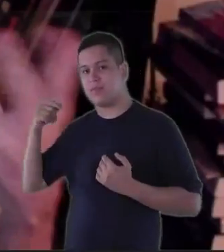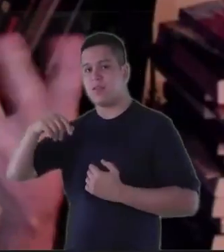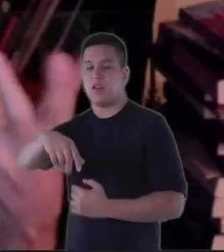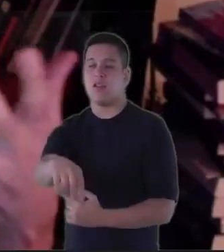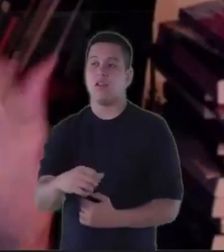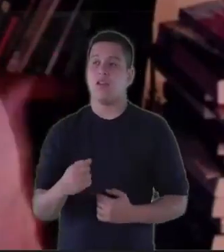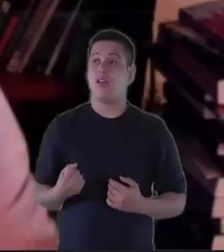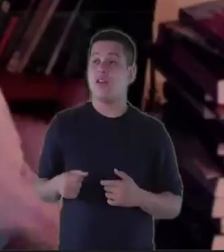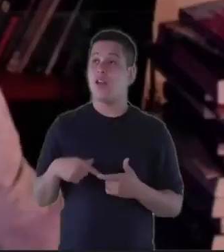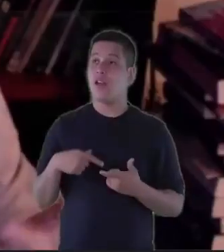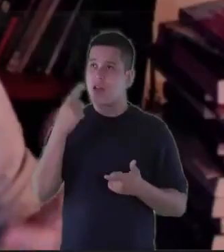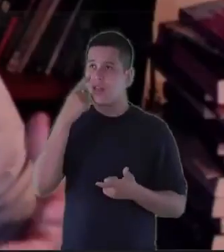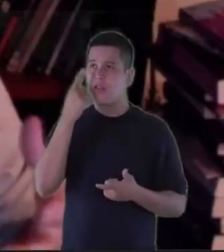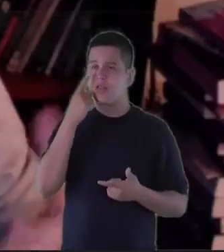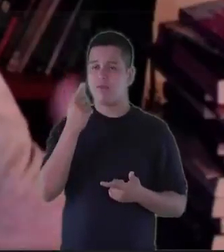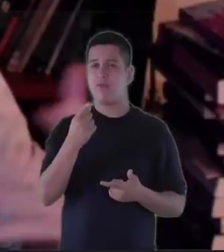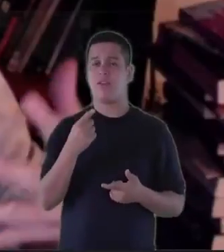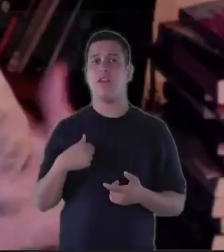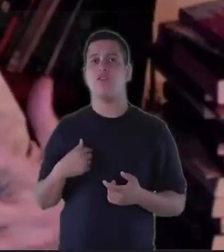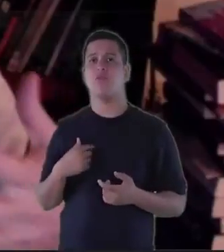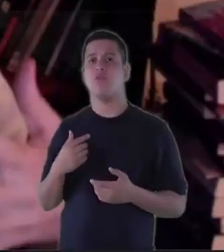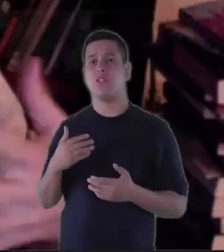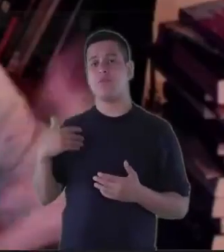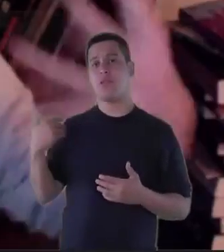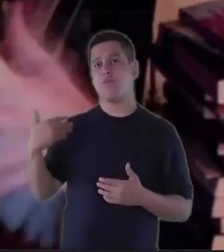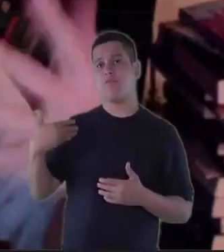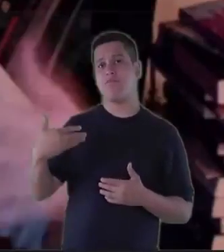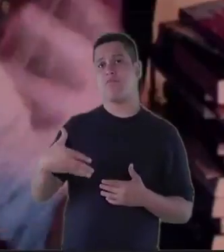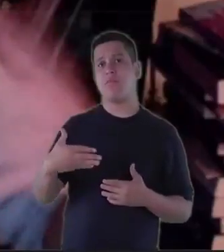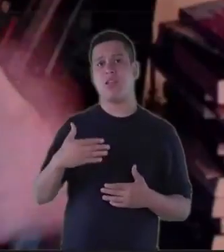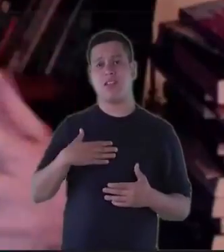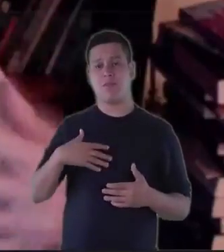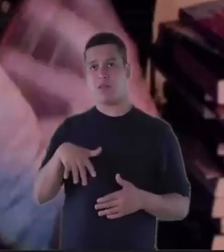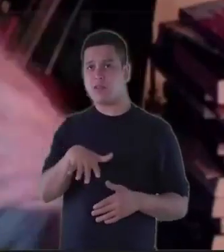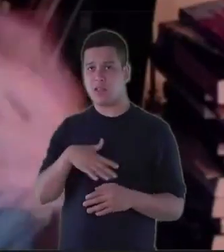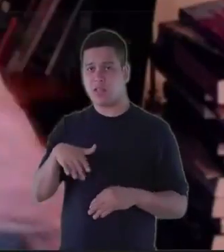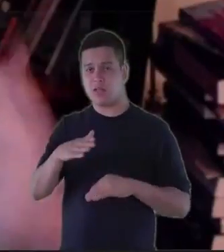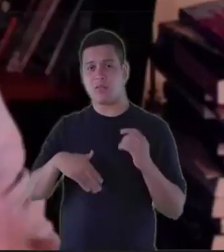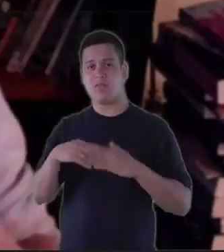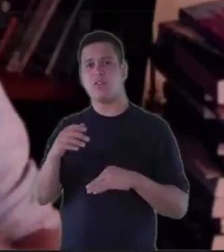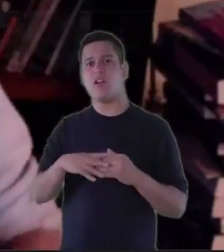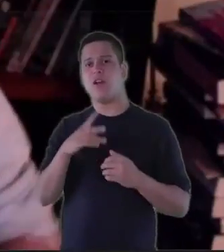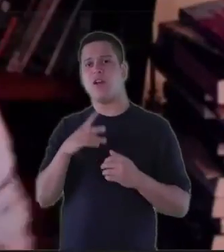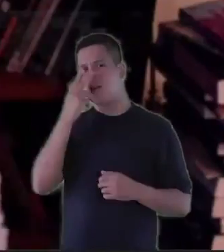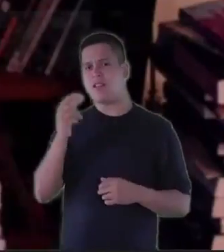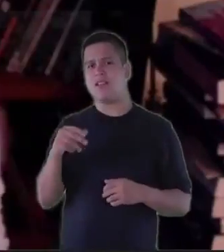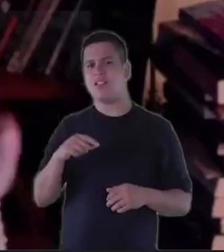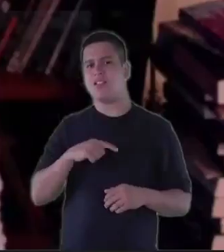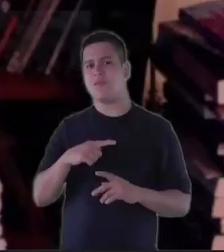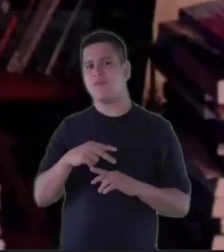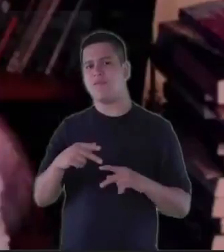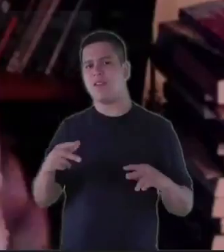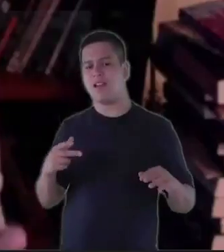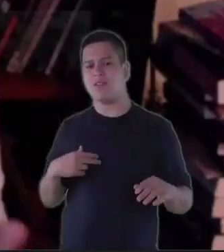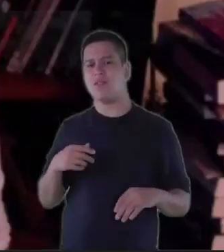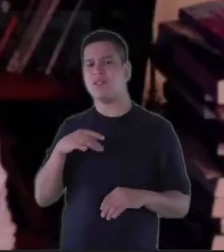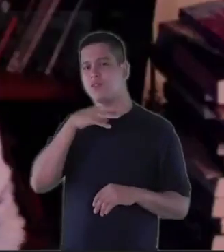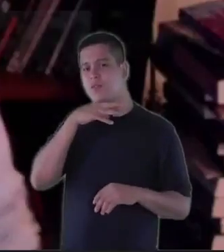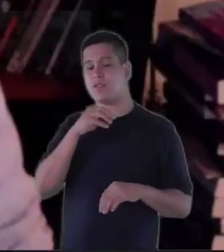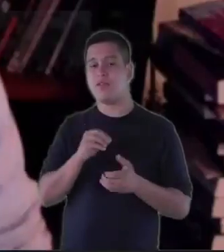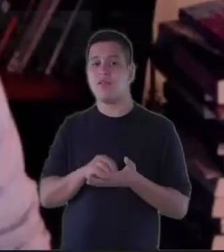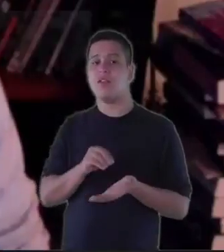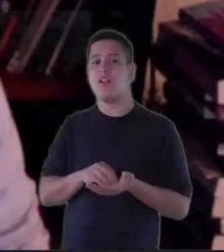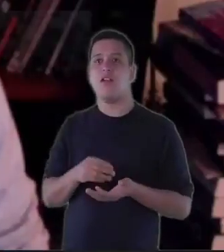repente eu estava vendo que na minha formação de escritor, como diz a Fernandinha Torres, era um queijo suíço, era cheio de furos. Eu não tinha lido muitos